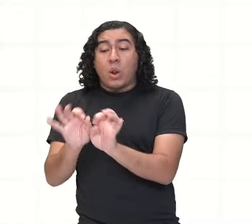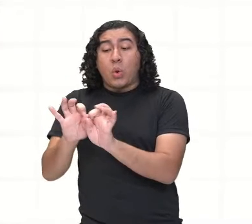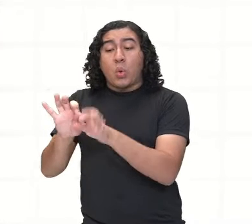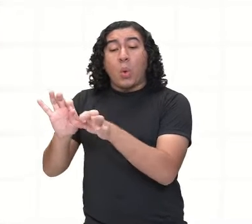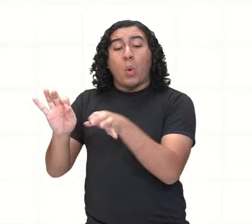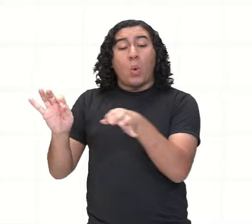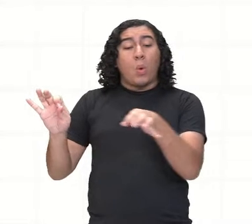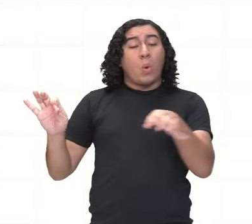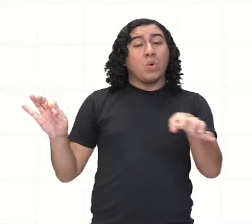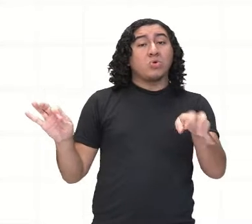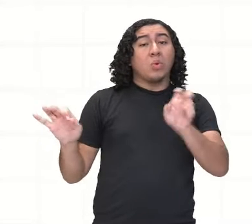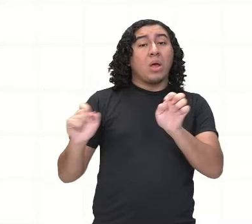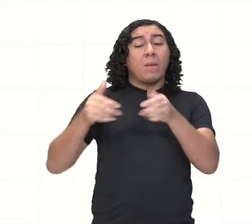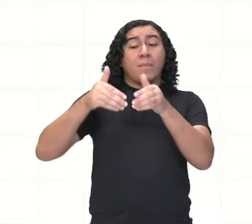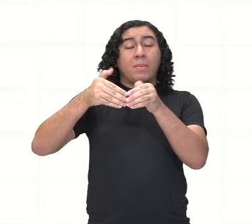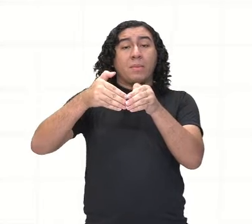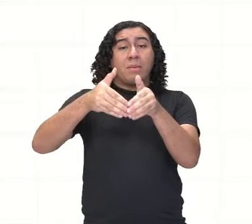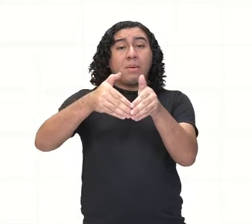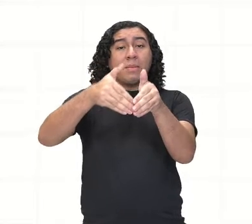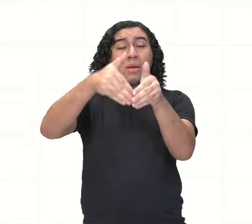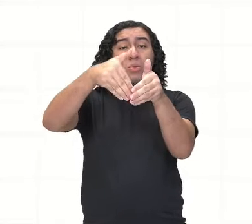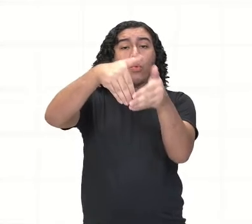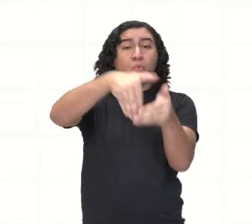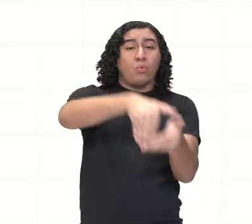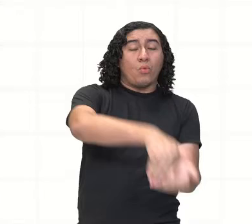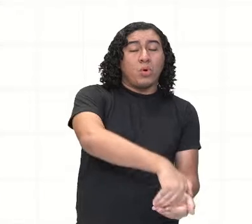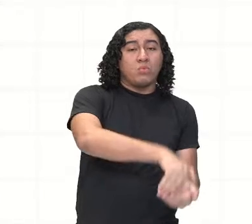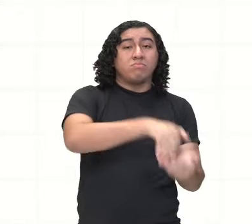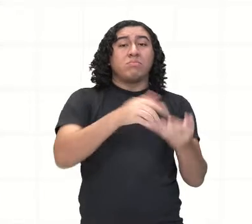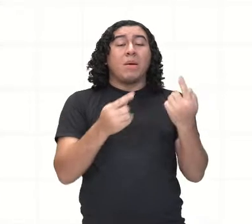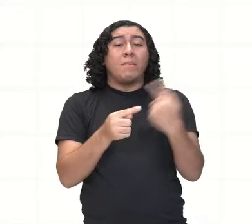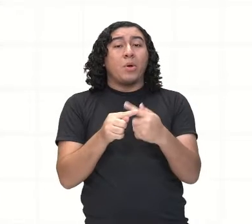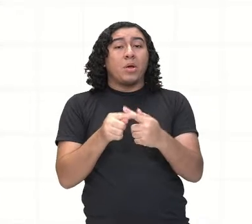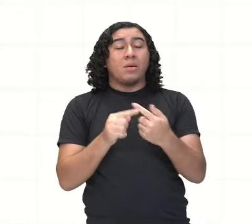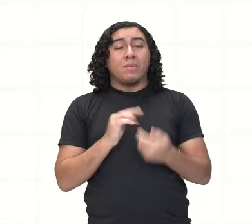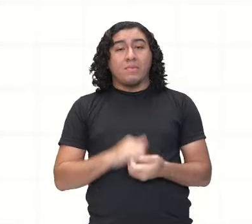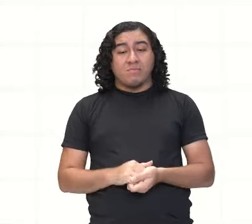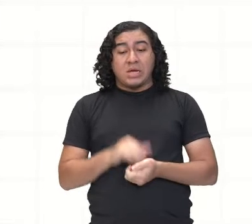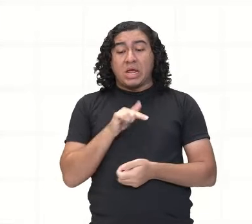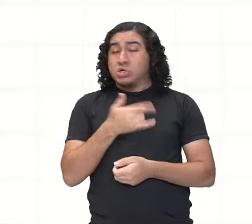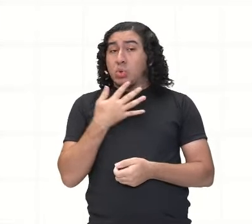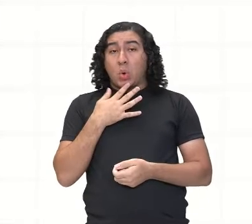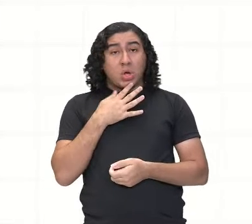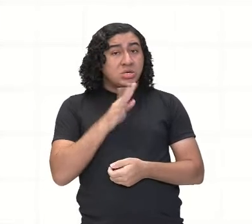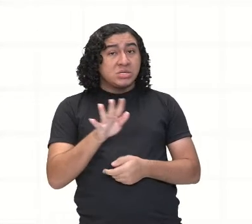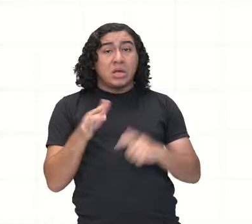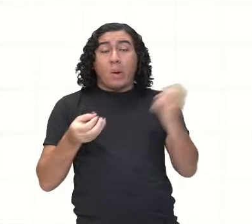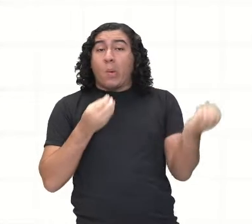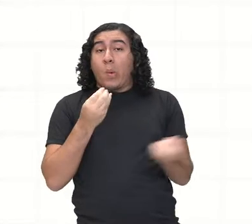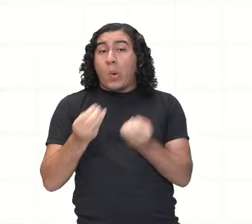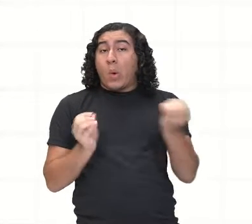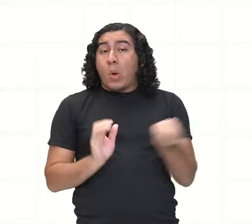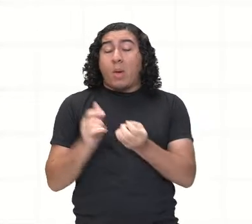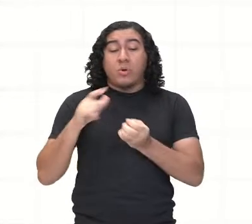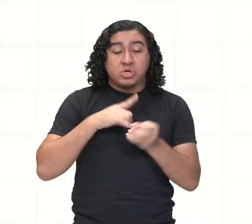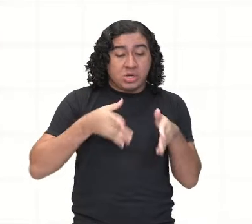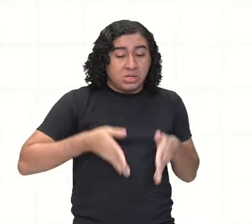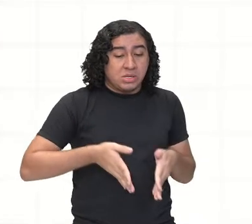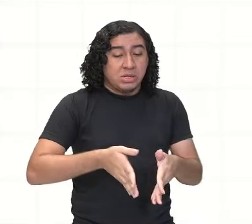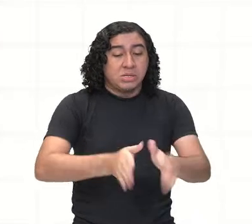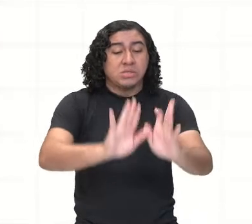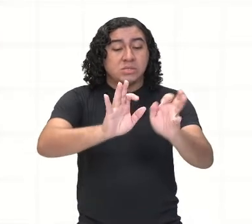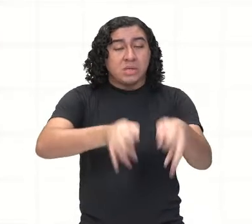costa, essas embarcações geralmente não voltavam, porque eles não conheciam as rotas marítimas, eles não tinham